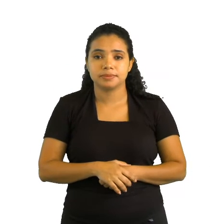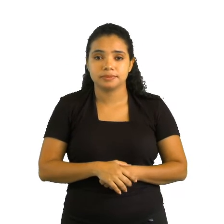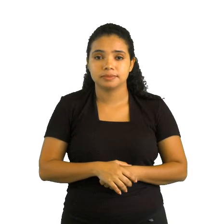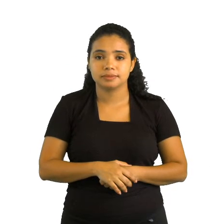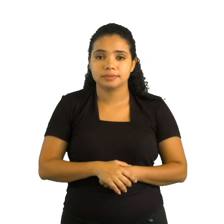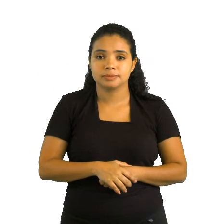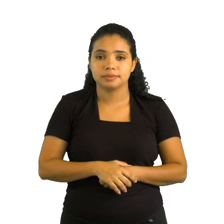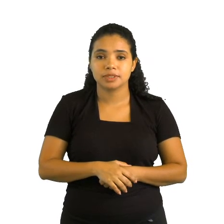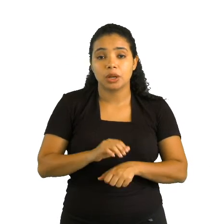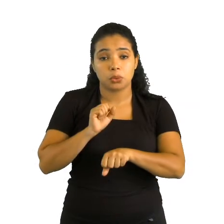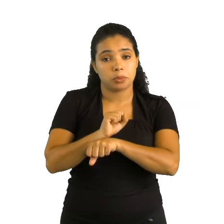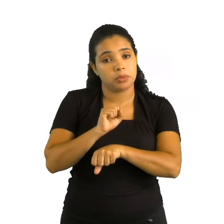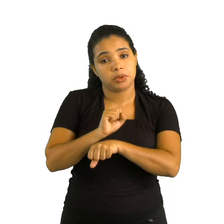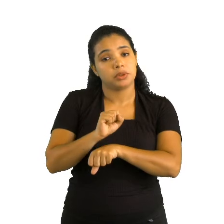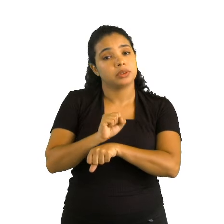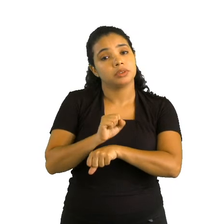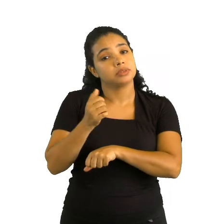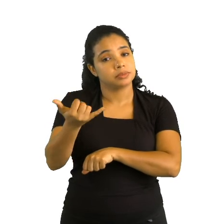Estou esperando.